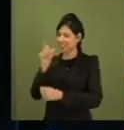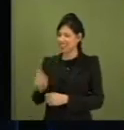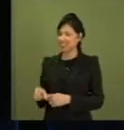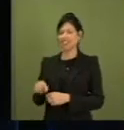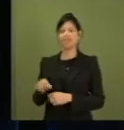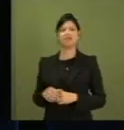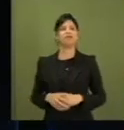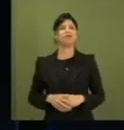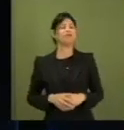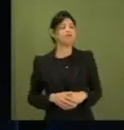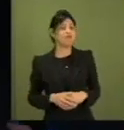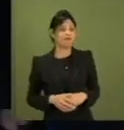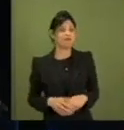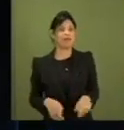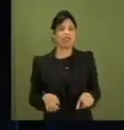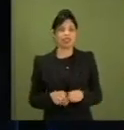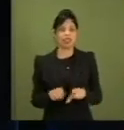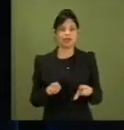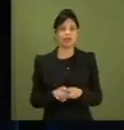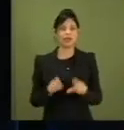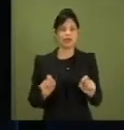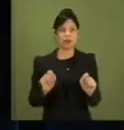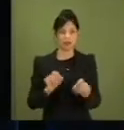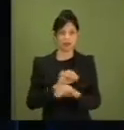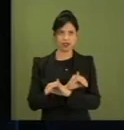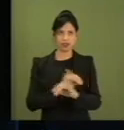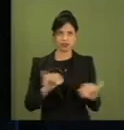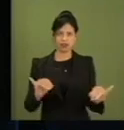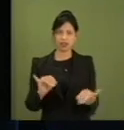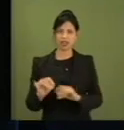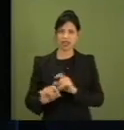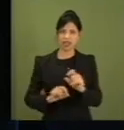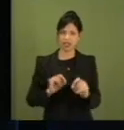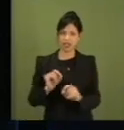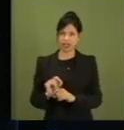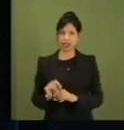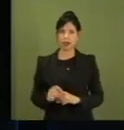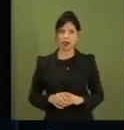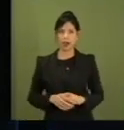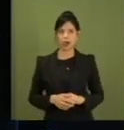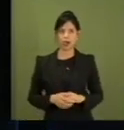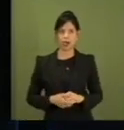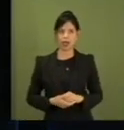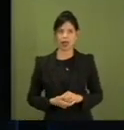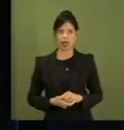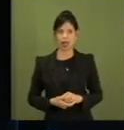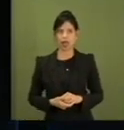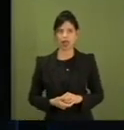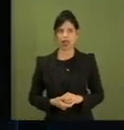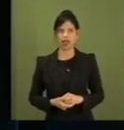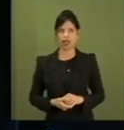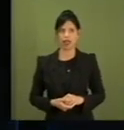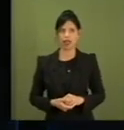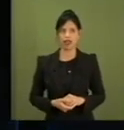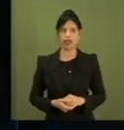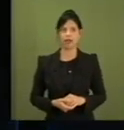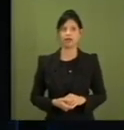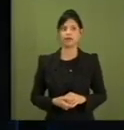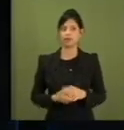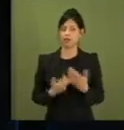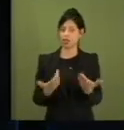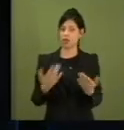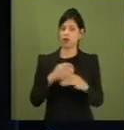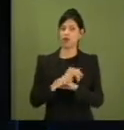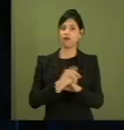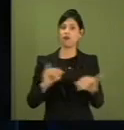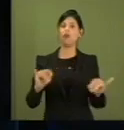presidente, como não poderia ser diferente, senador veneziano, eu queria fortalecer as decisões tomadas no dia de